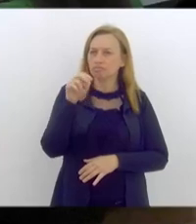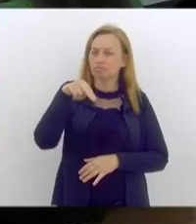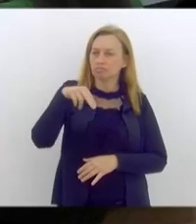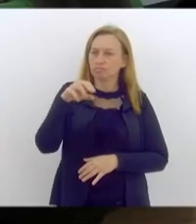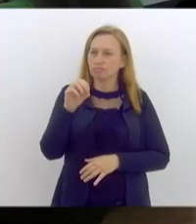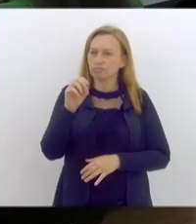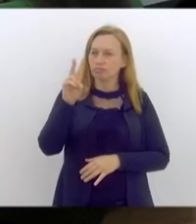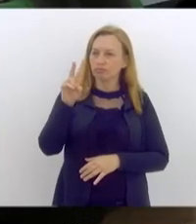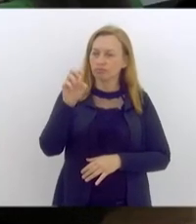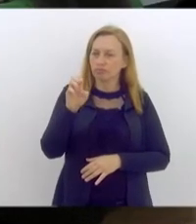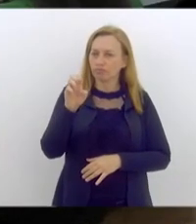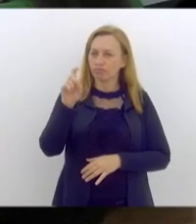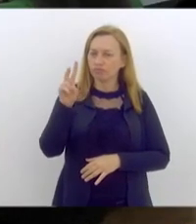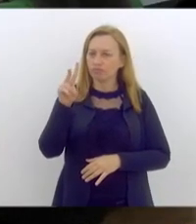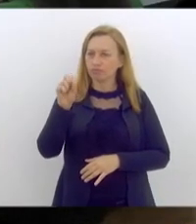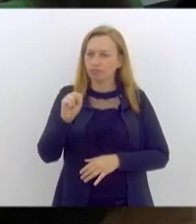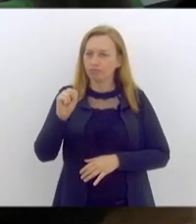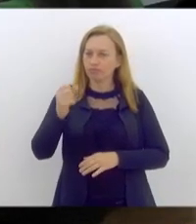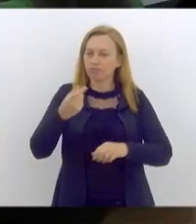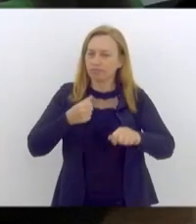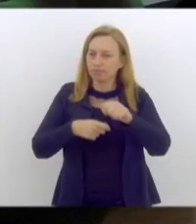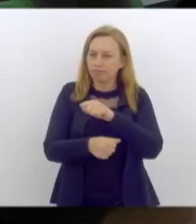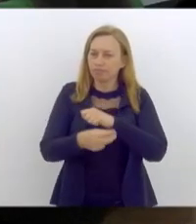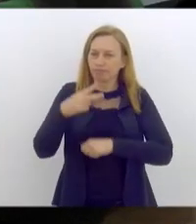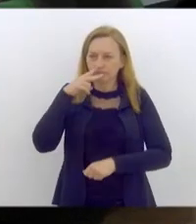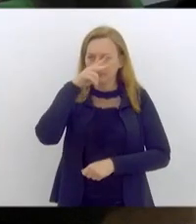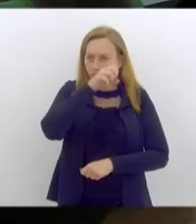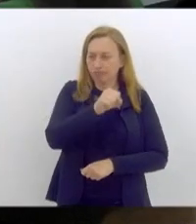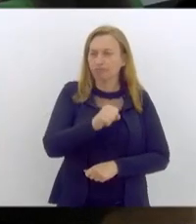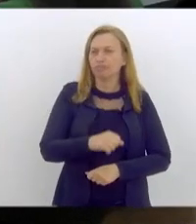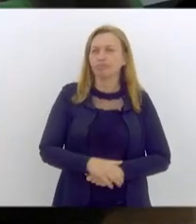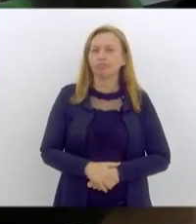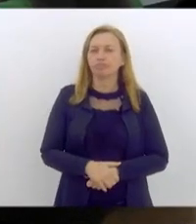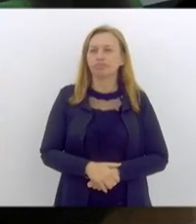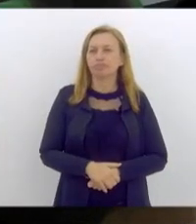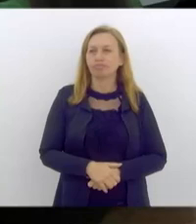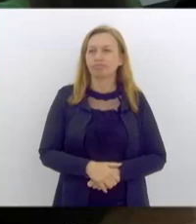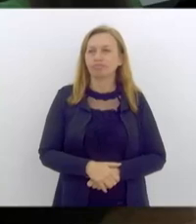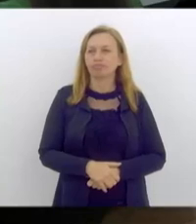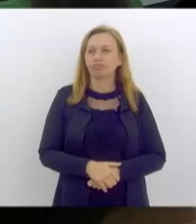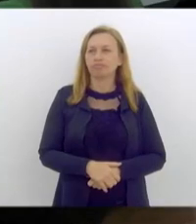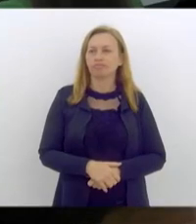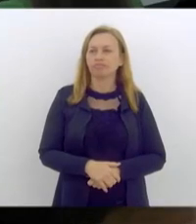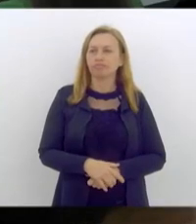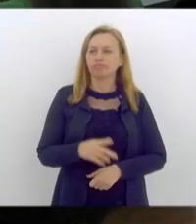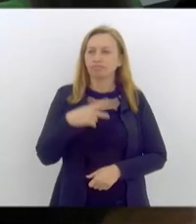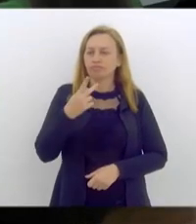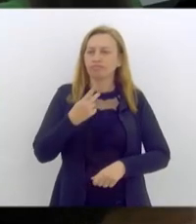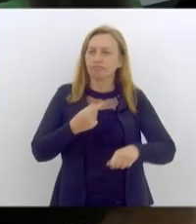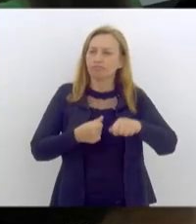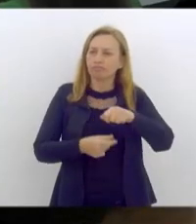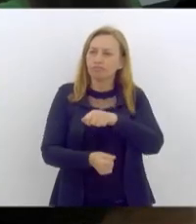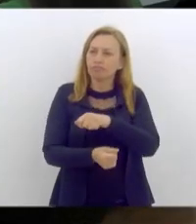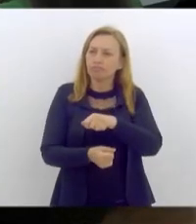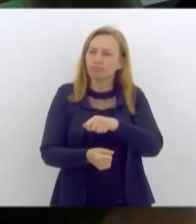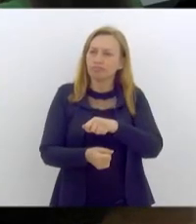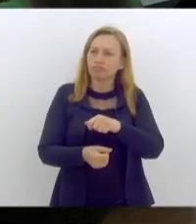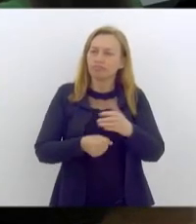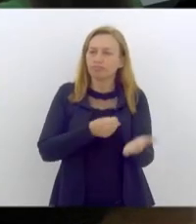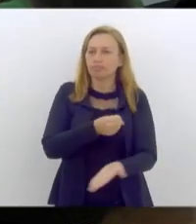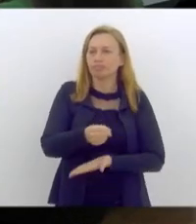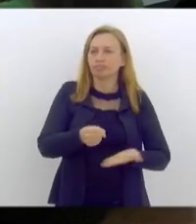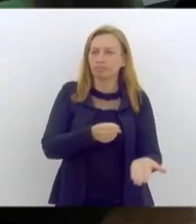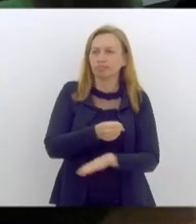que tá investindo fortemente etc etc e falas investimentos basicamente no